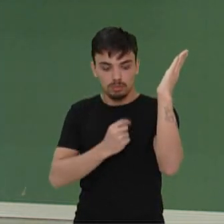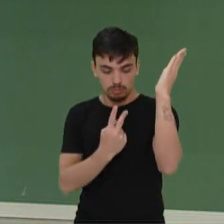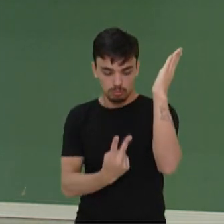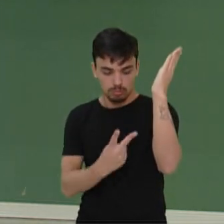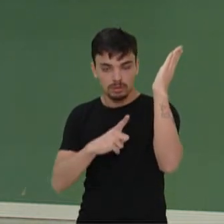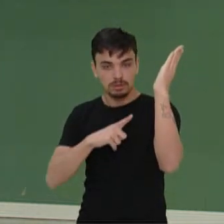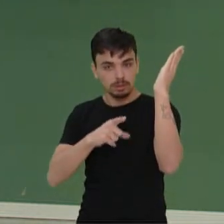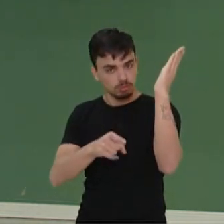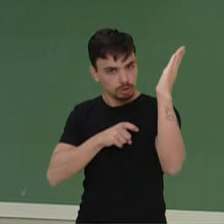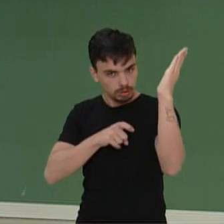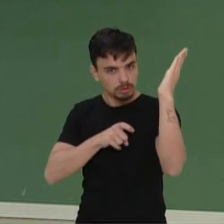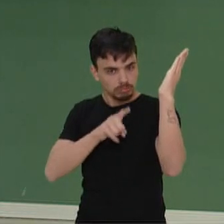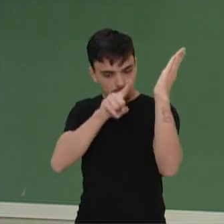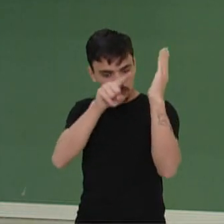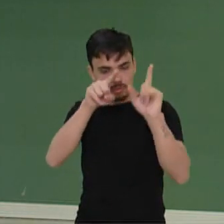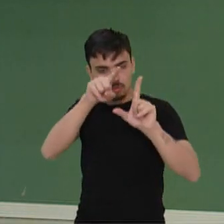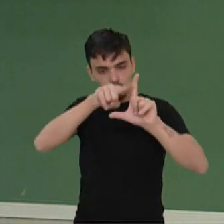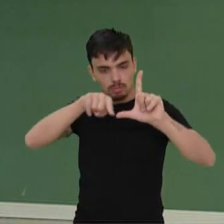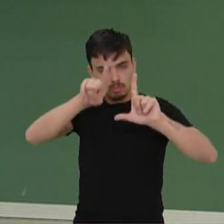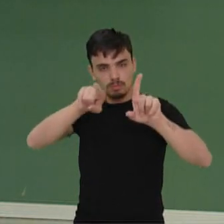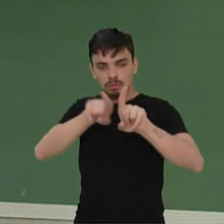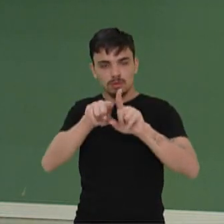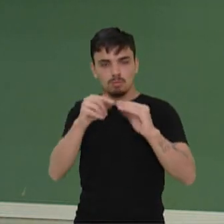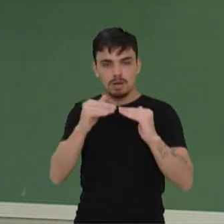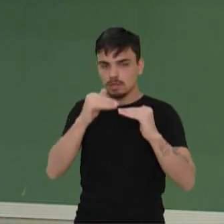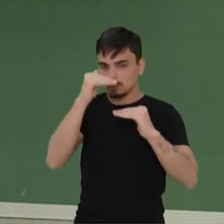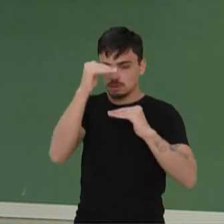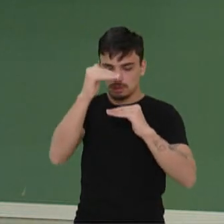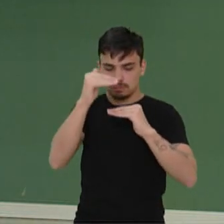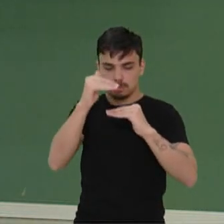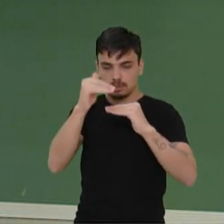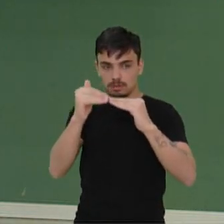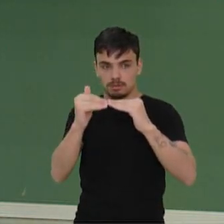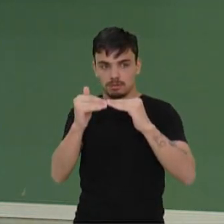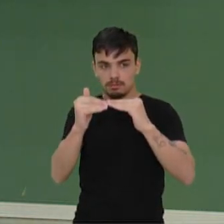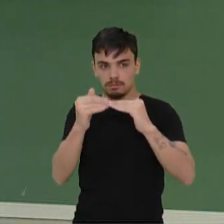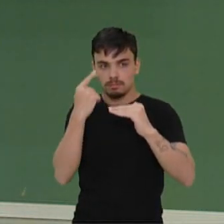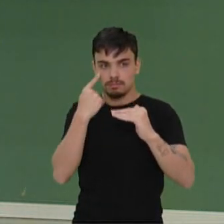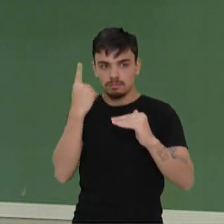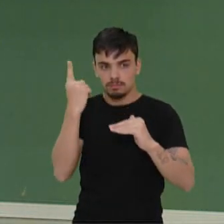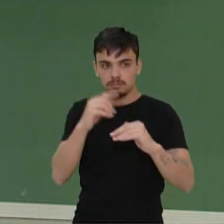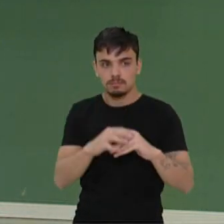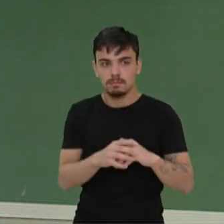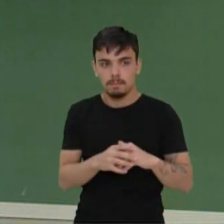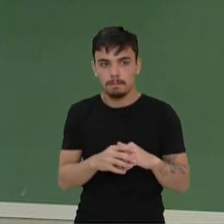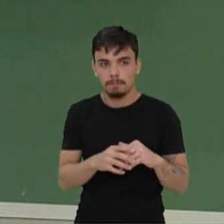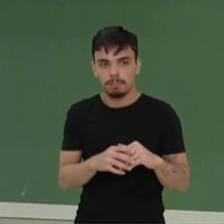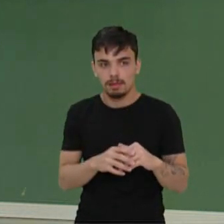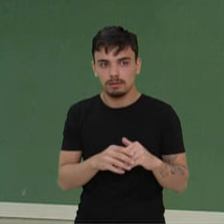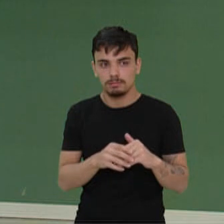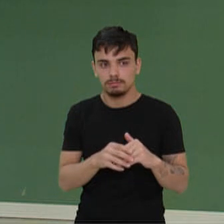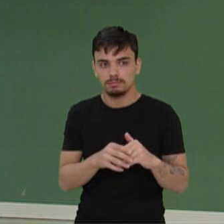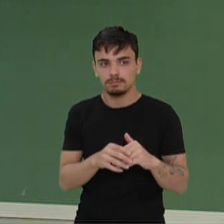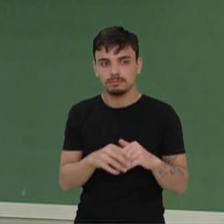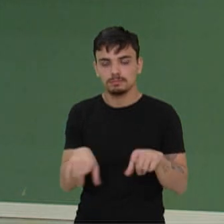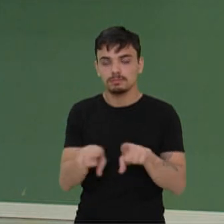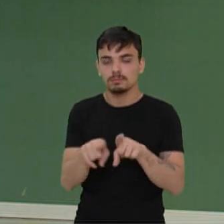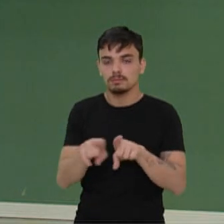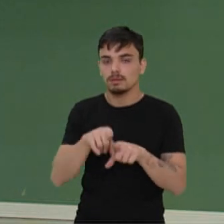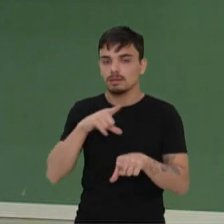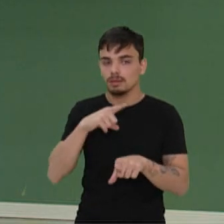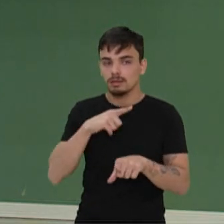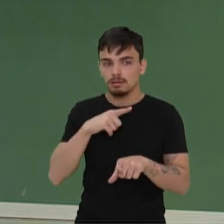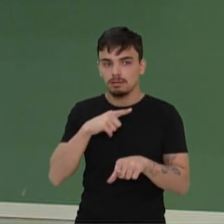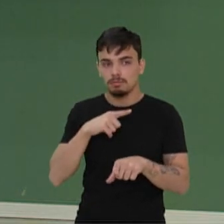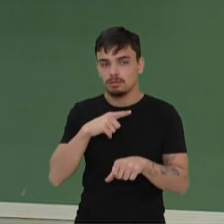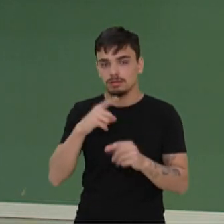x do vértice. O x do vértice não está em cima do 2, ele está em cima dessa linha pontilhada aí, ok? Ele pode estar aqui,